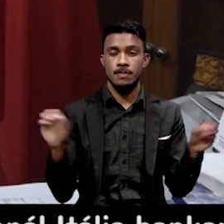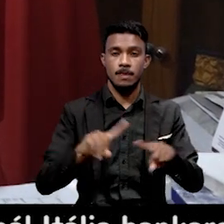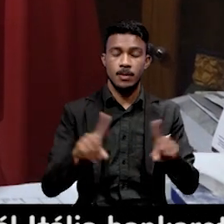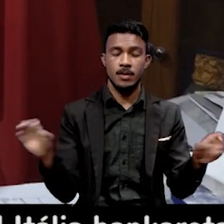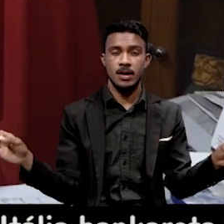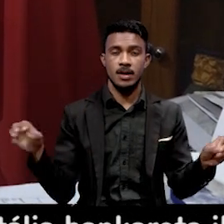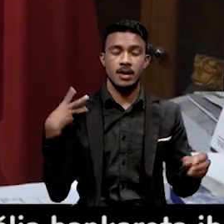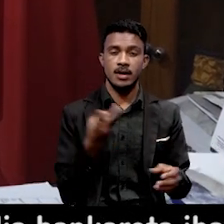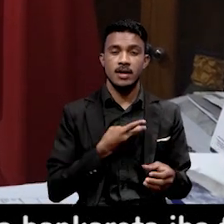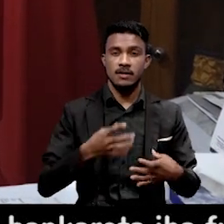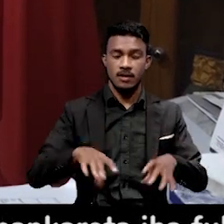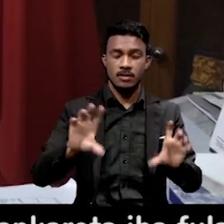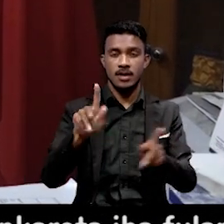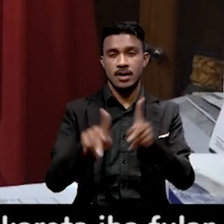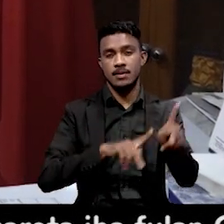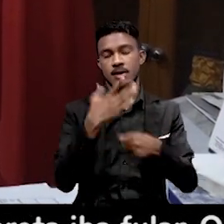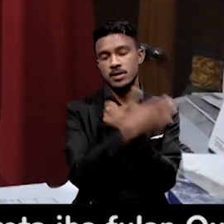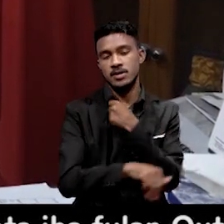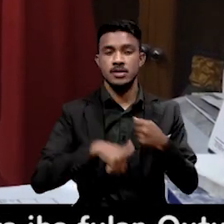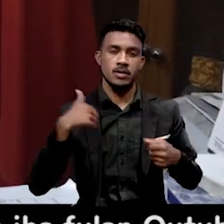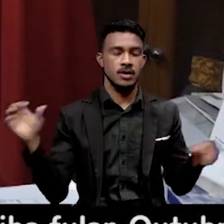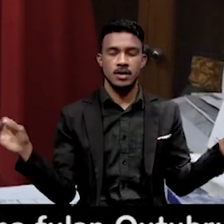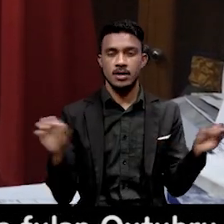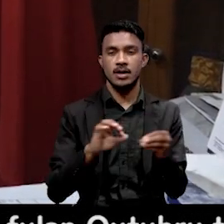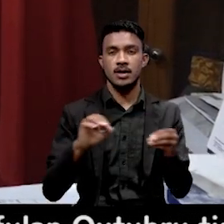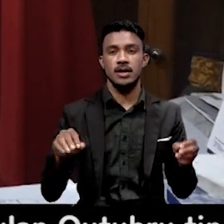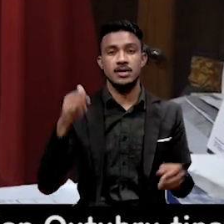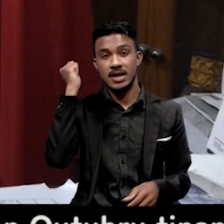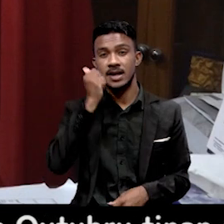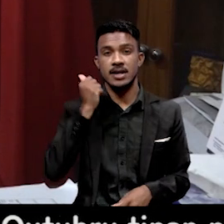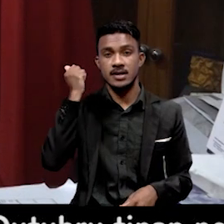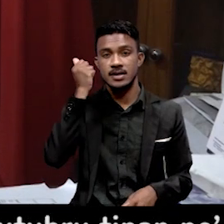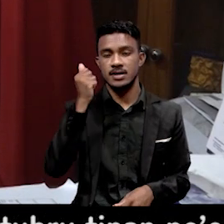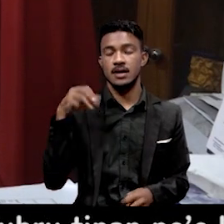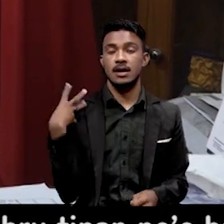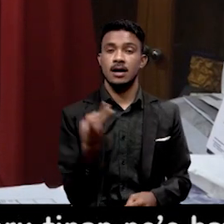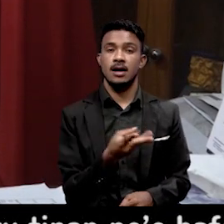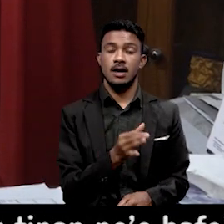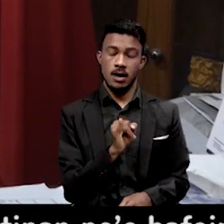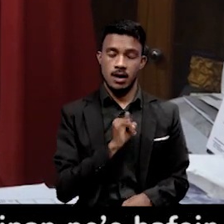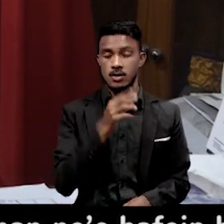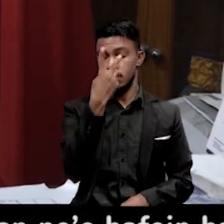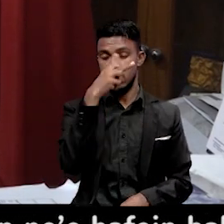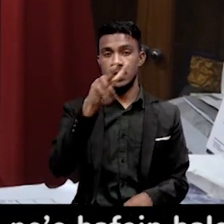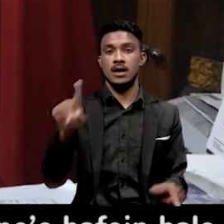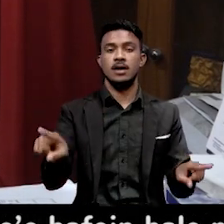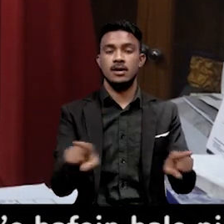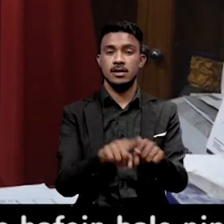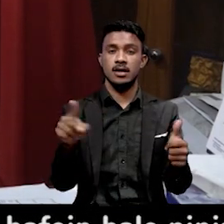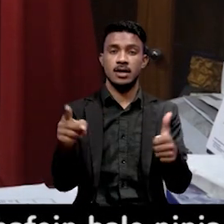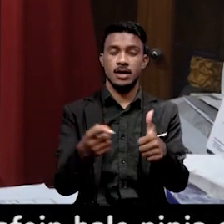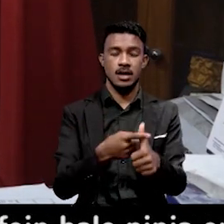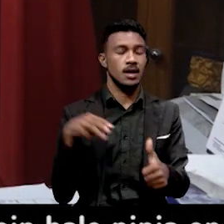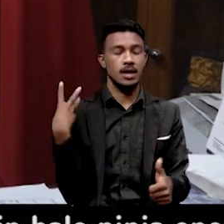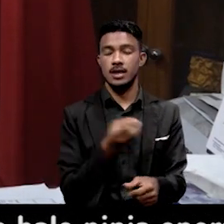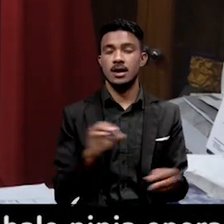cansa aqui ali, e é o sudeste asiático, how are é que está cansa né, ida, ita la ostian hafora, ba